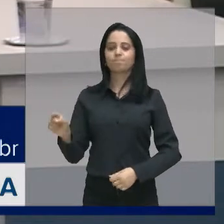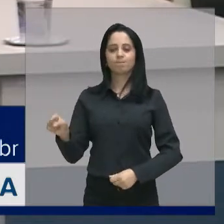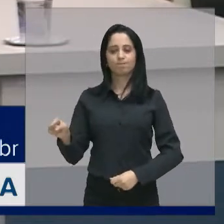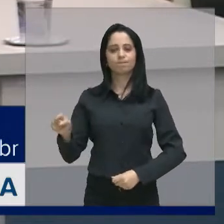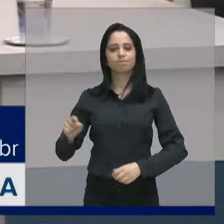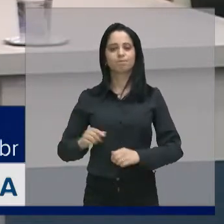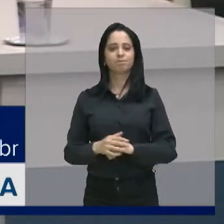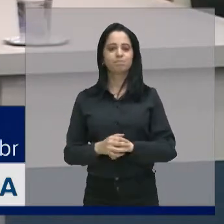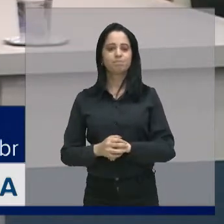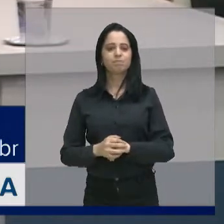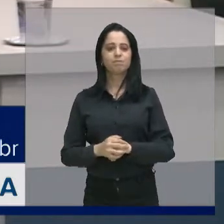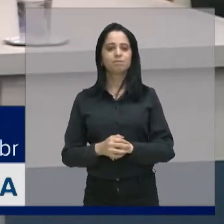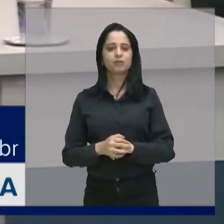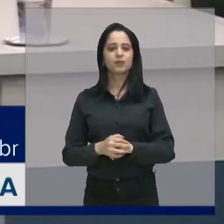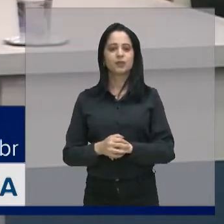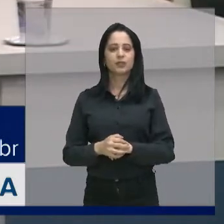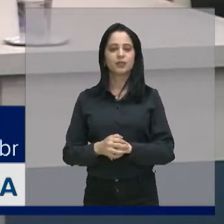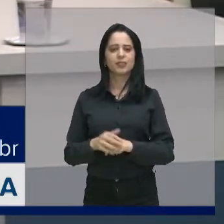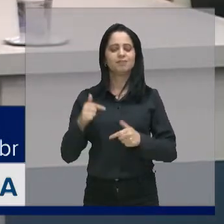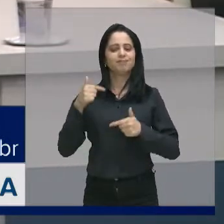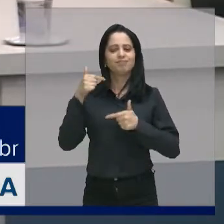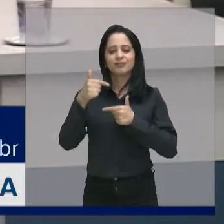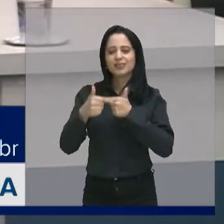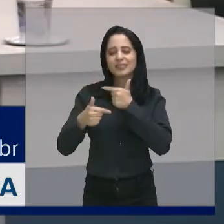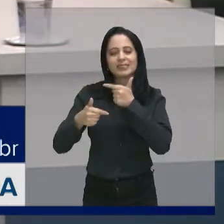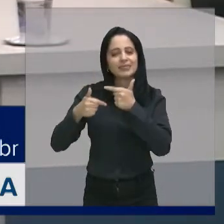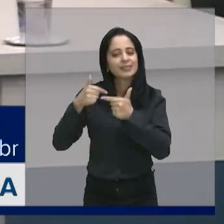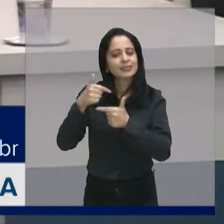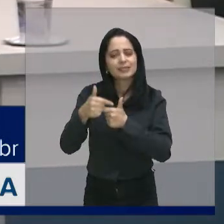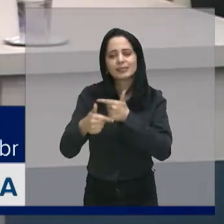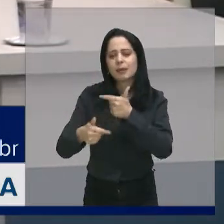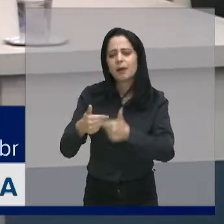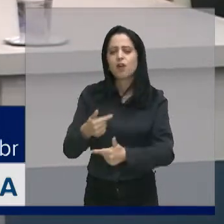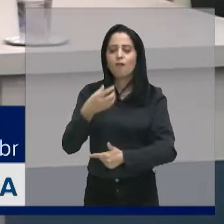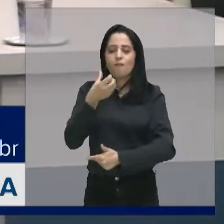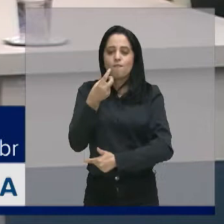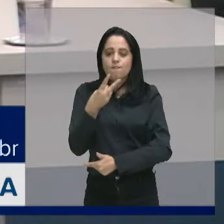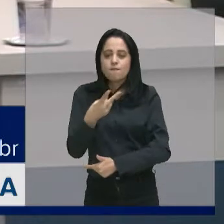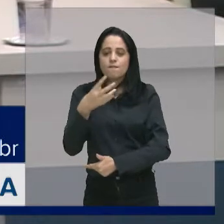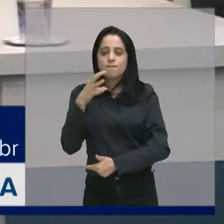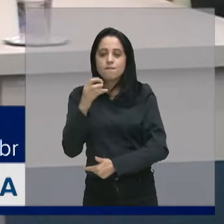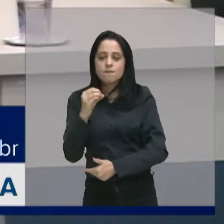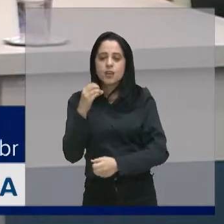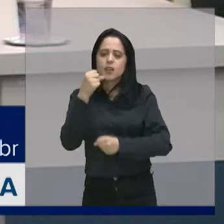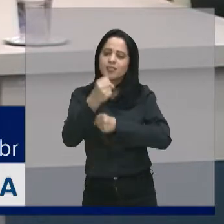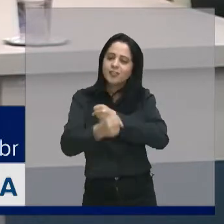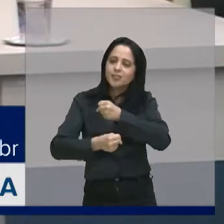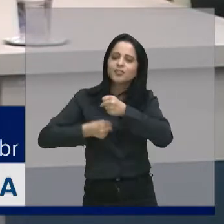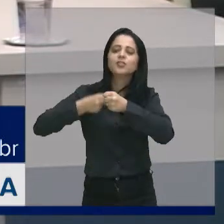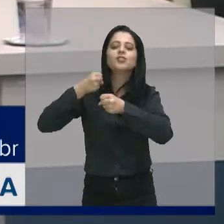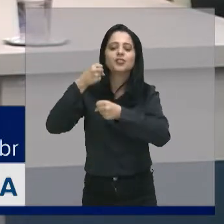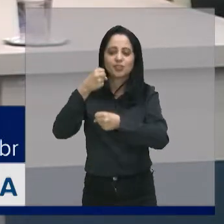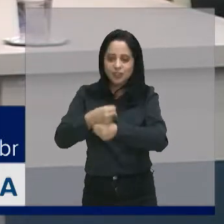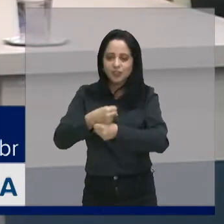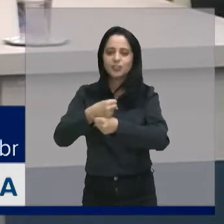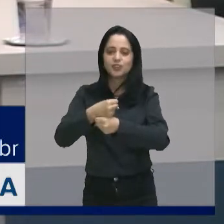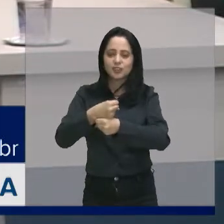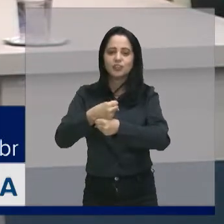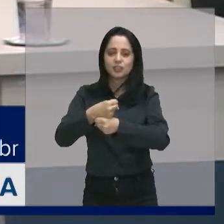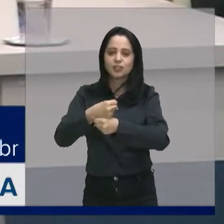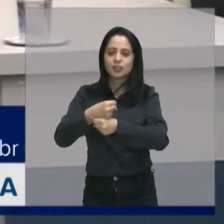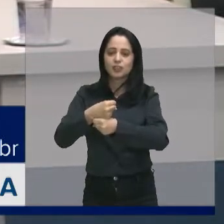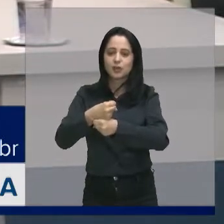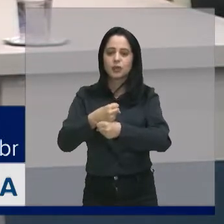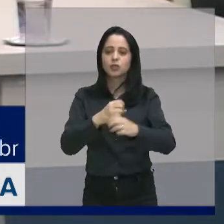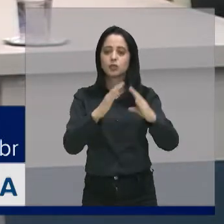de Paulo, exerceu com excelência sua missão por mais de 20 anos, além da visita à casa dos irmãos